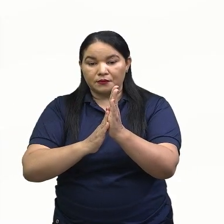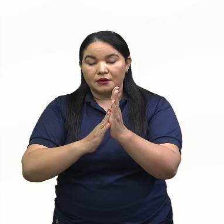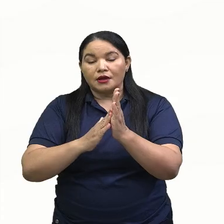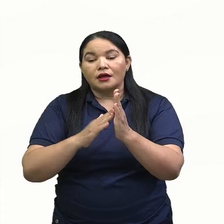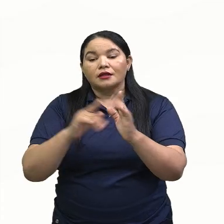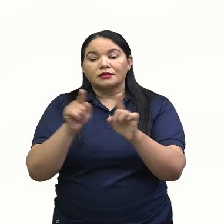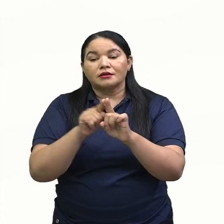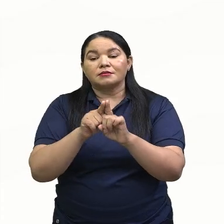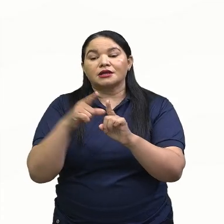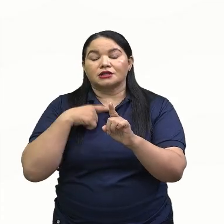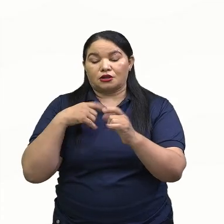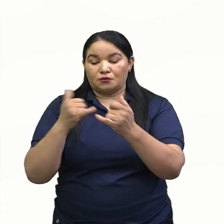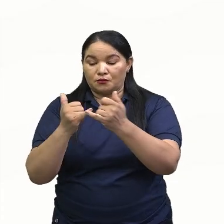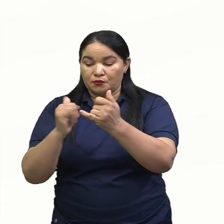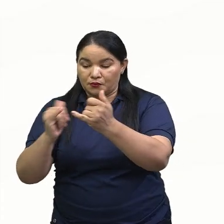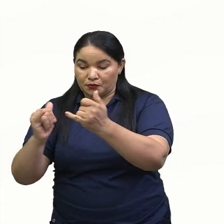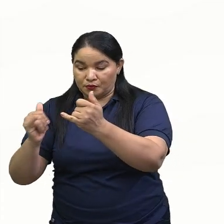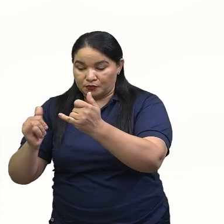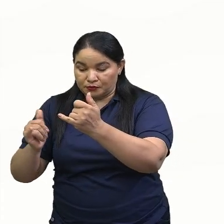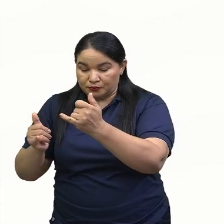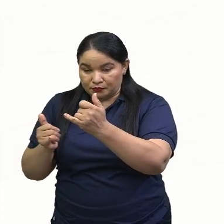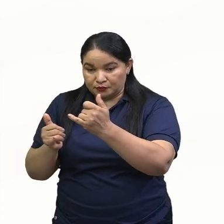tenho esses fios,